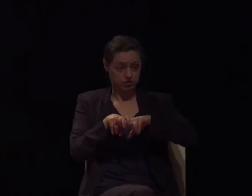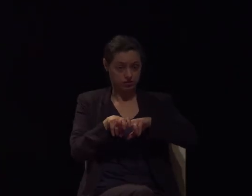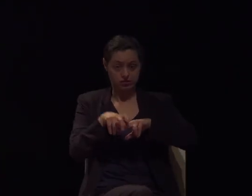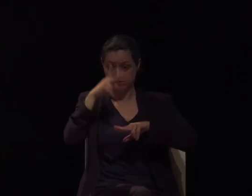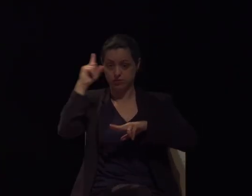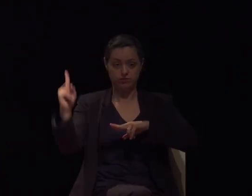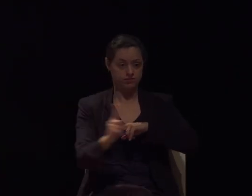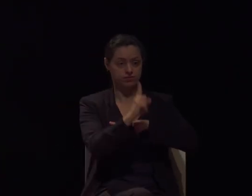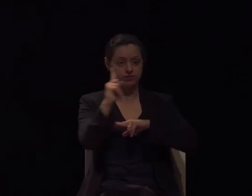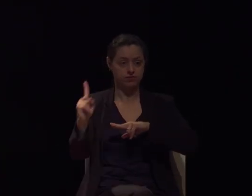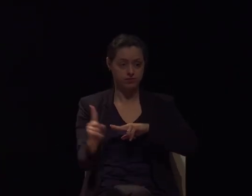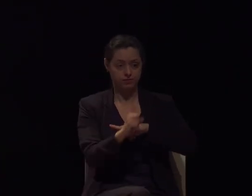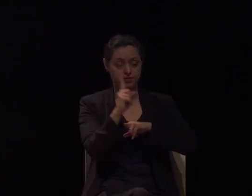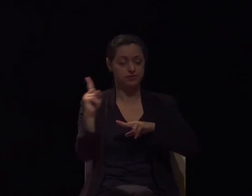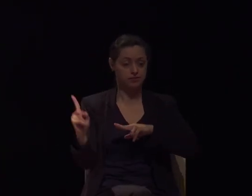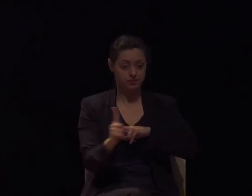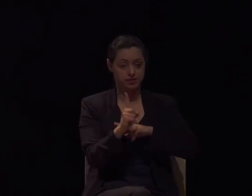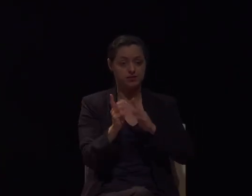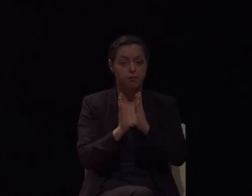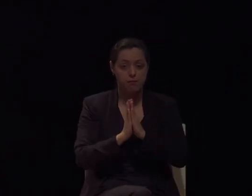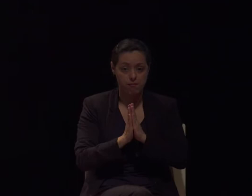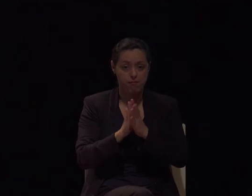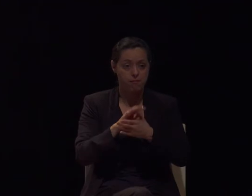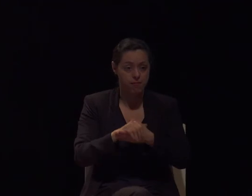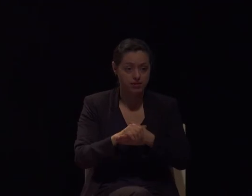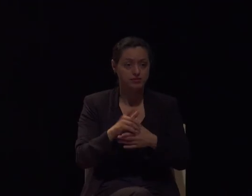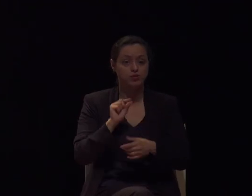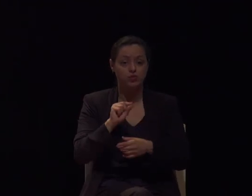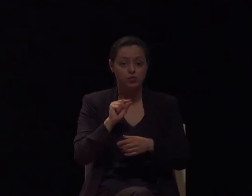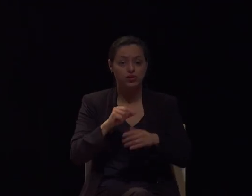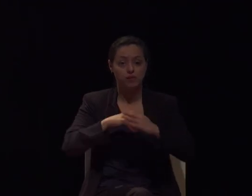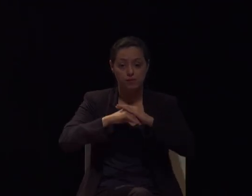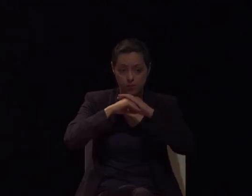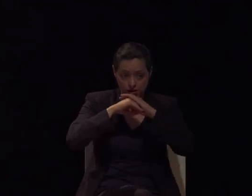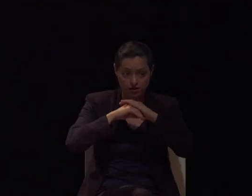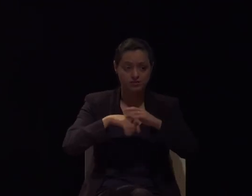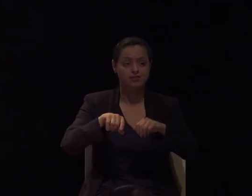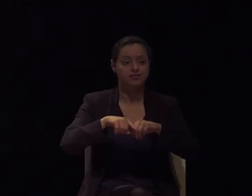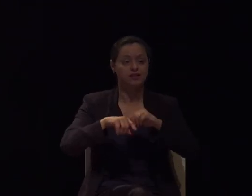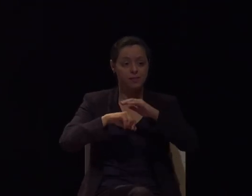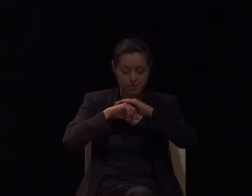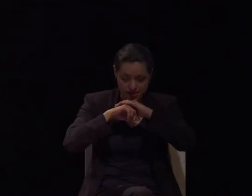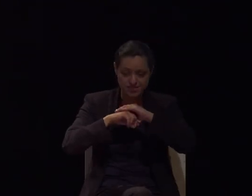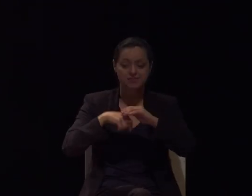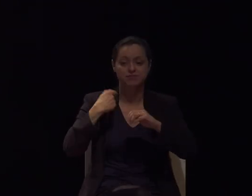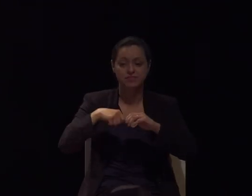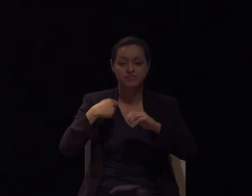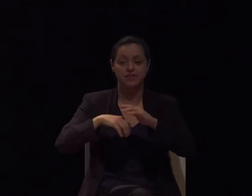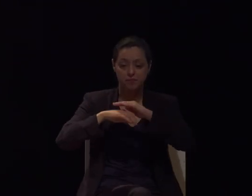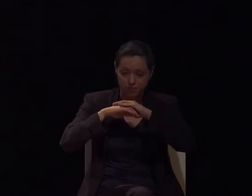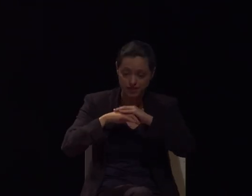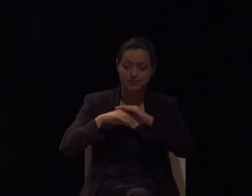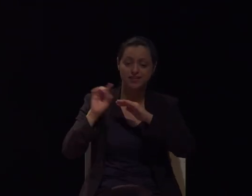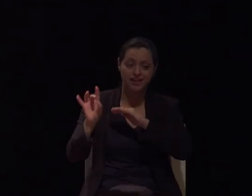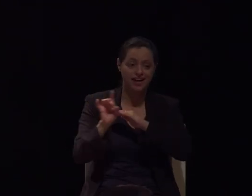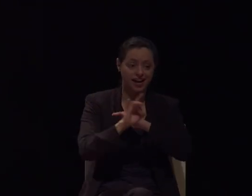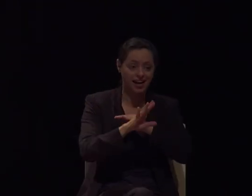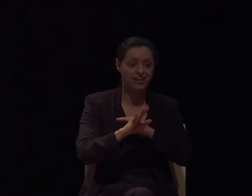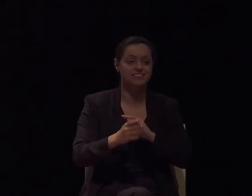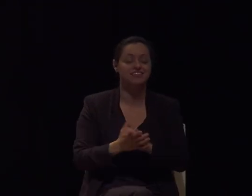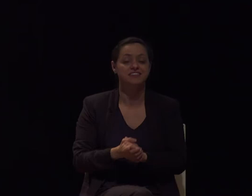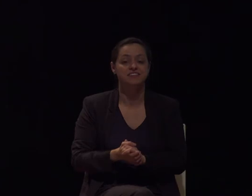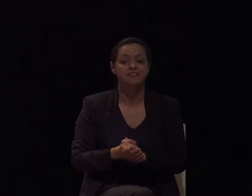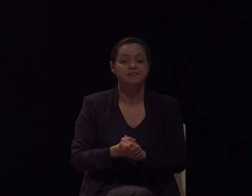que passa tem que pedir a bênção não tem negócio de não pedir então essa tradição a gente perdeu né